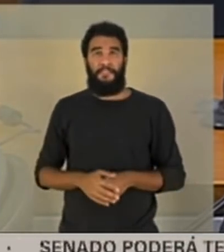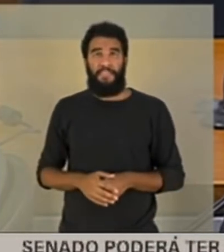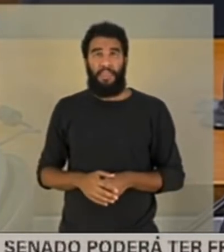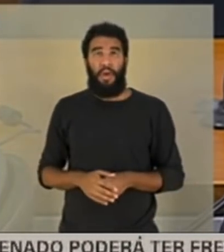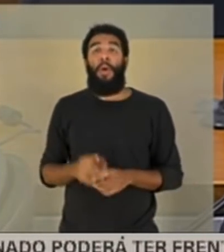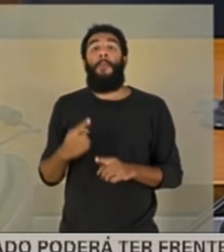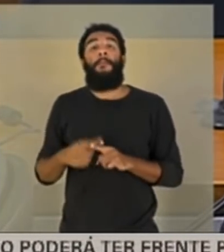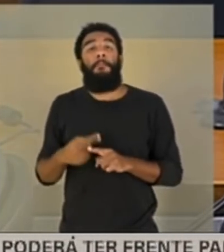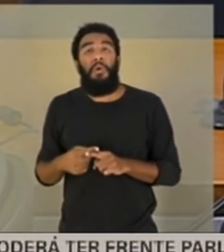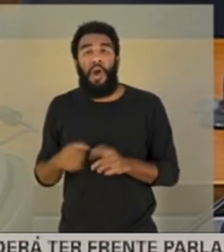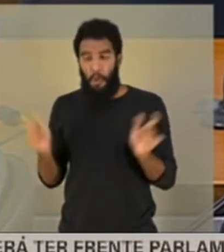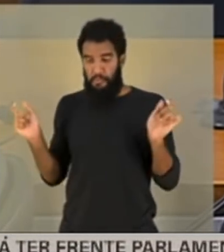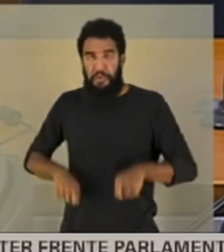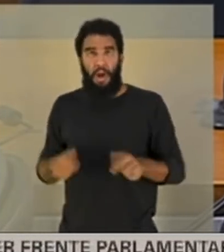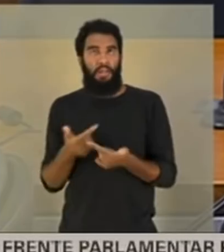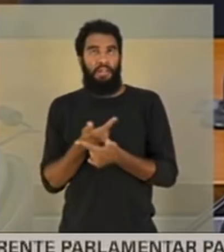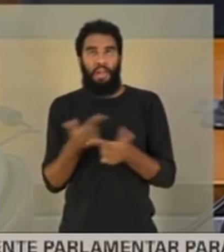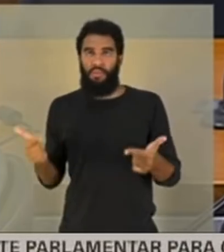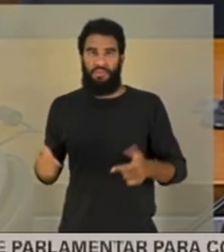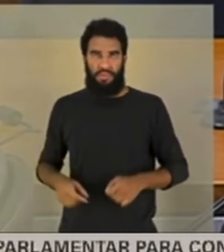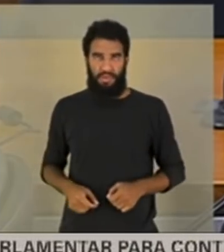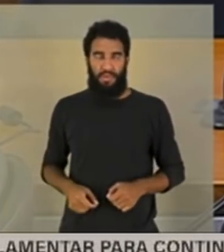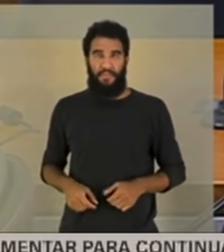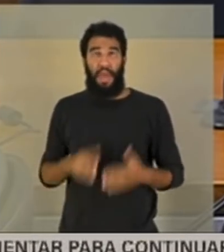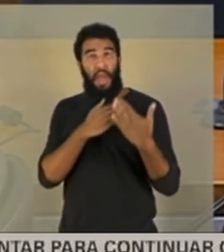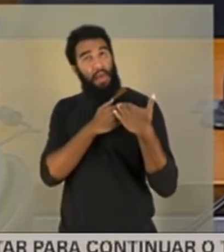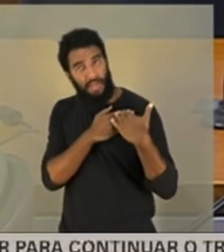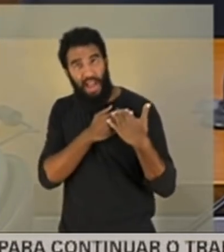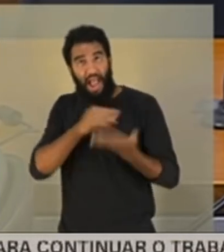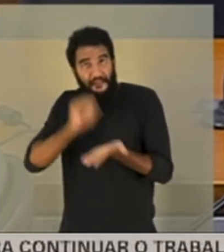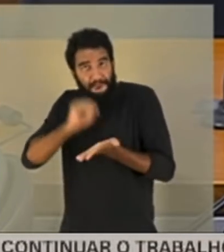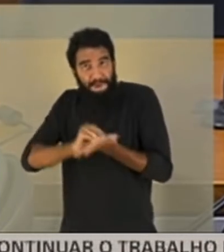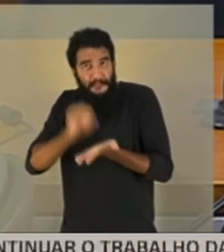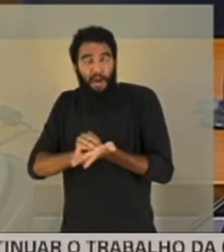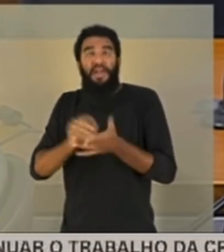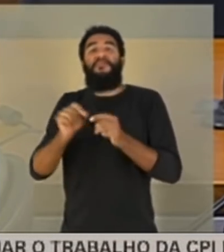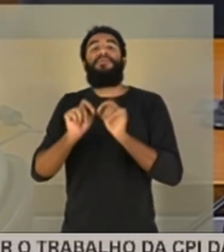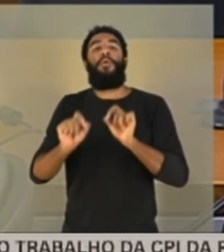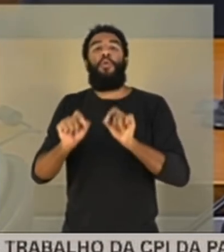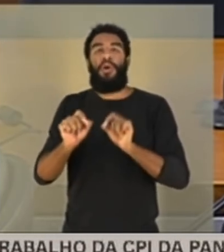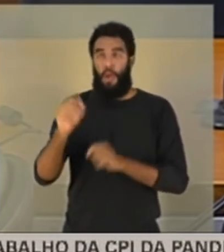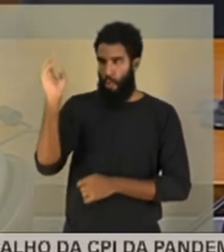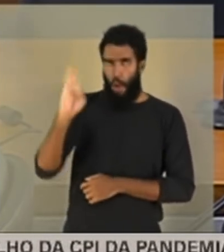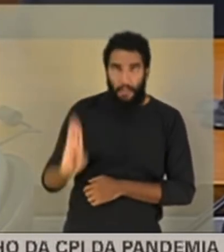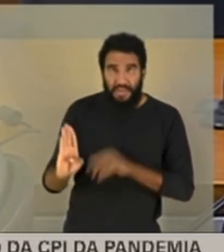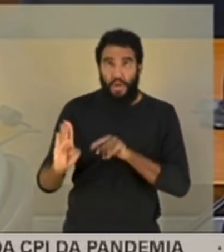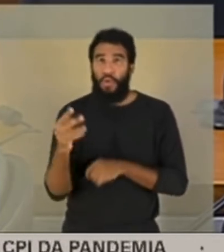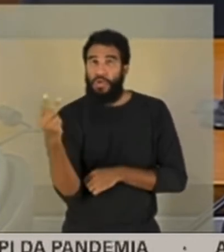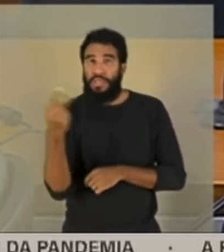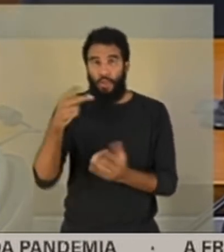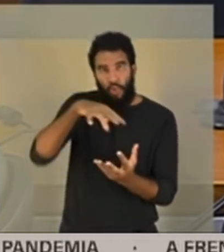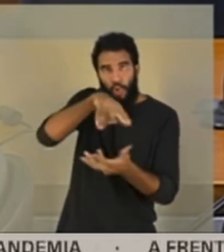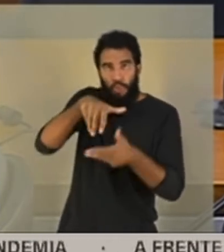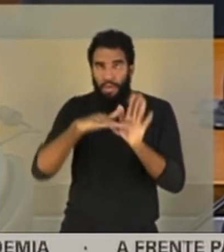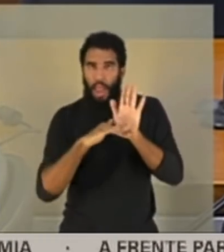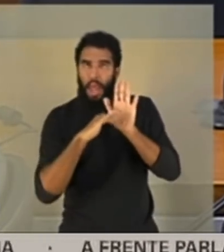Incompetência, descaso e irresponsabilidade fizeram com que o Brasil se tornasse o segundo país do mundo em números